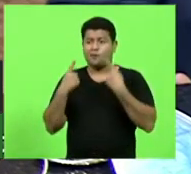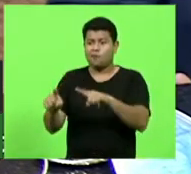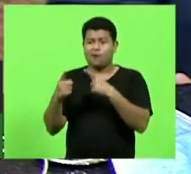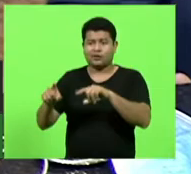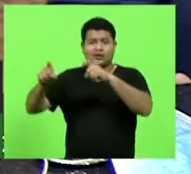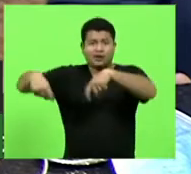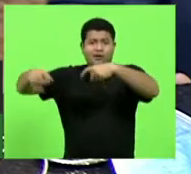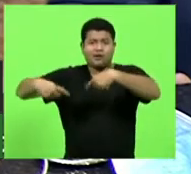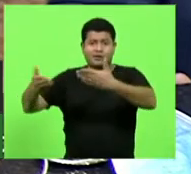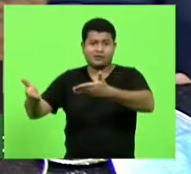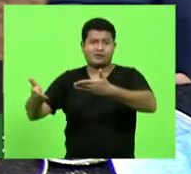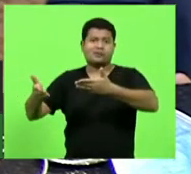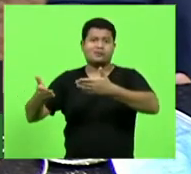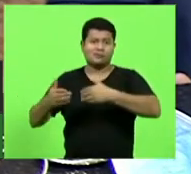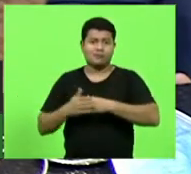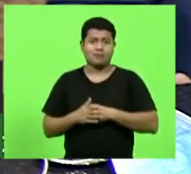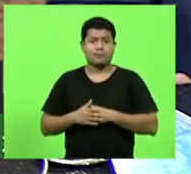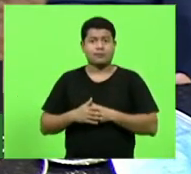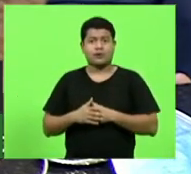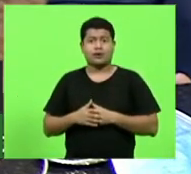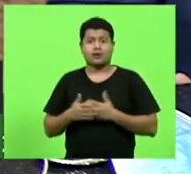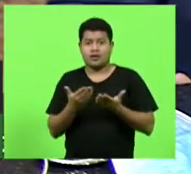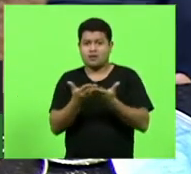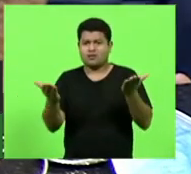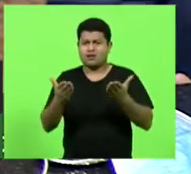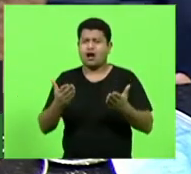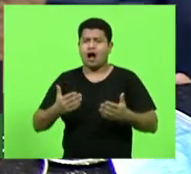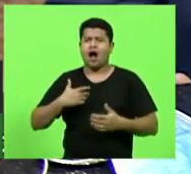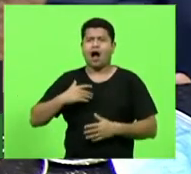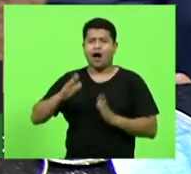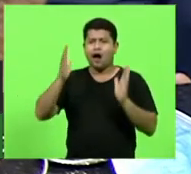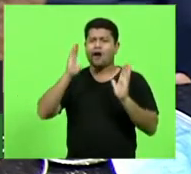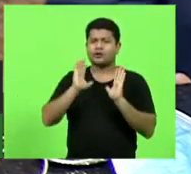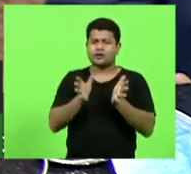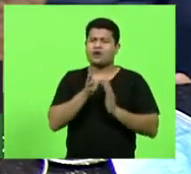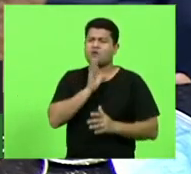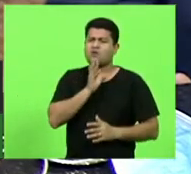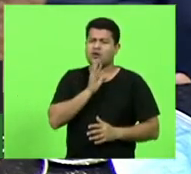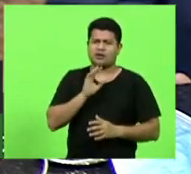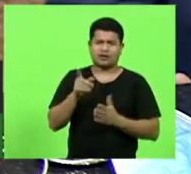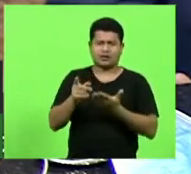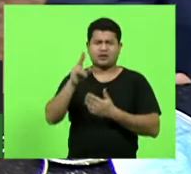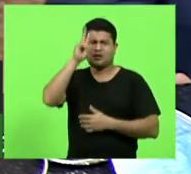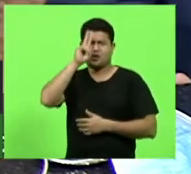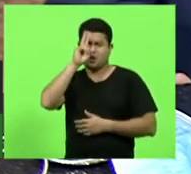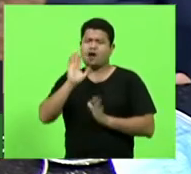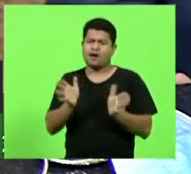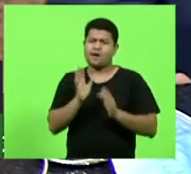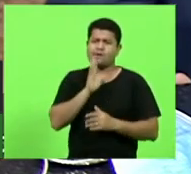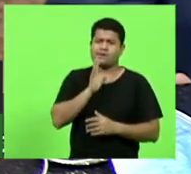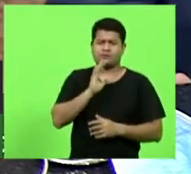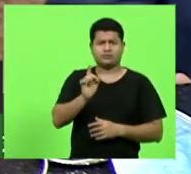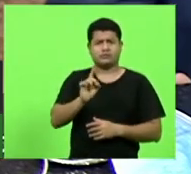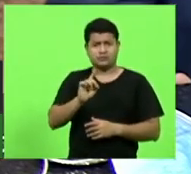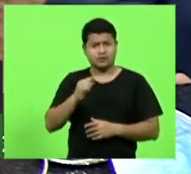quem não conhece os fatos, que ninguém é obrigado, mas apesar de eu já ter falado aqui inúmeras vezes, quem não conhece vai estar